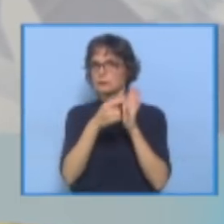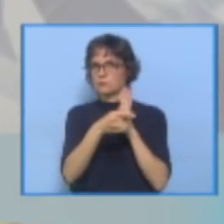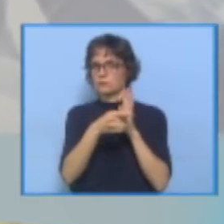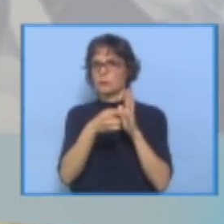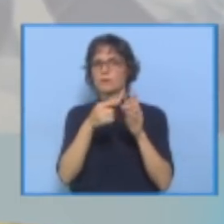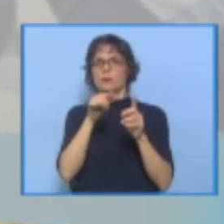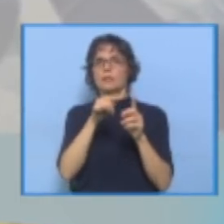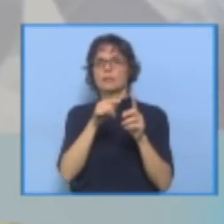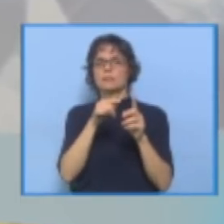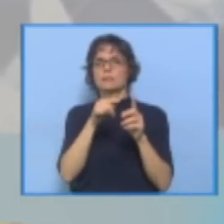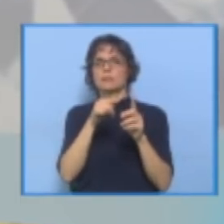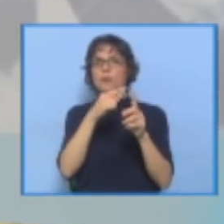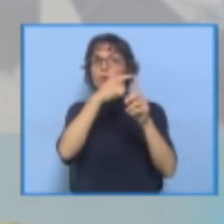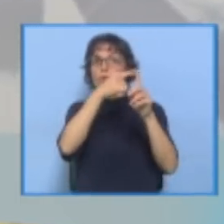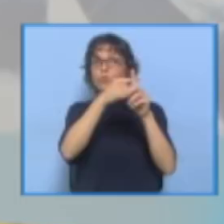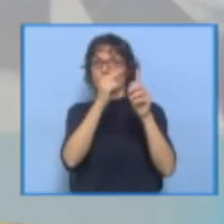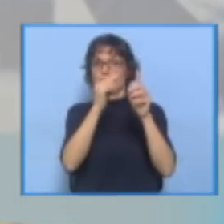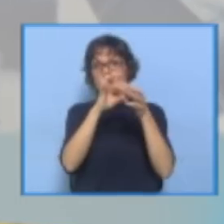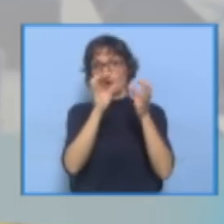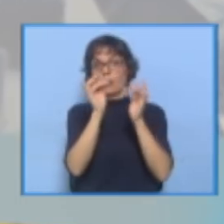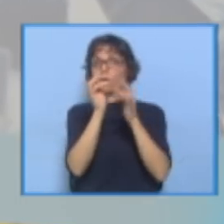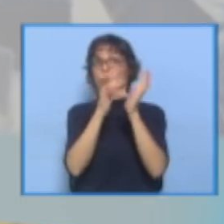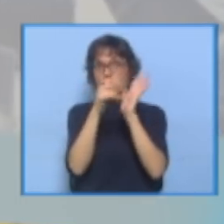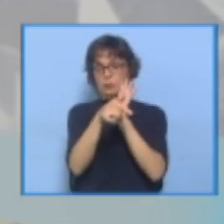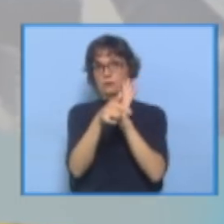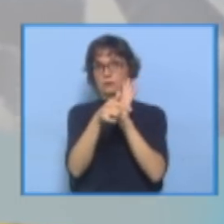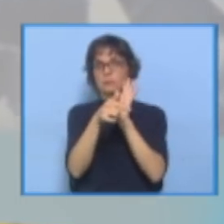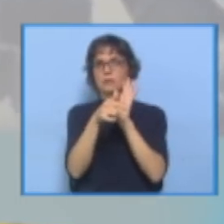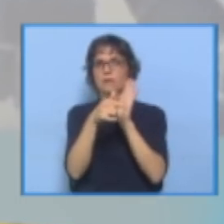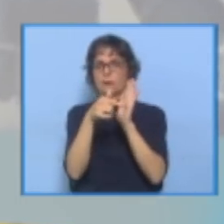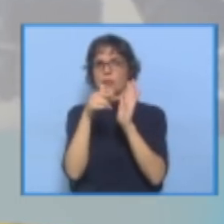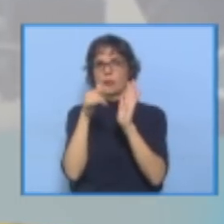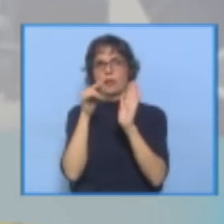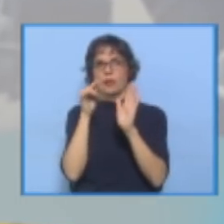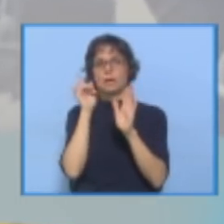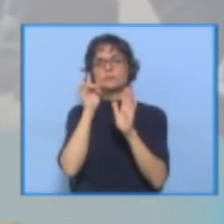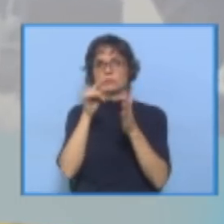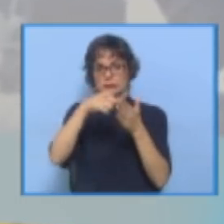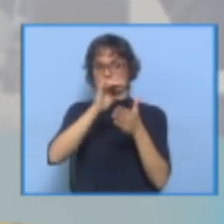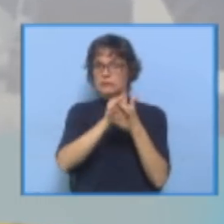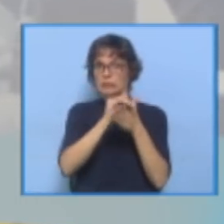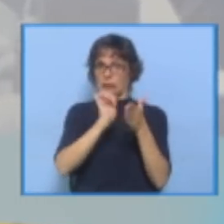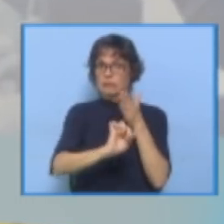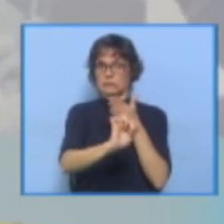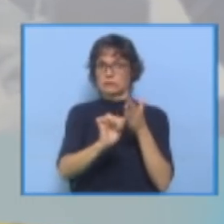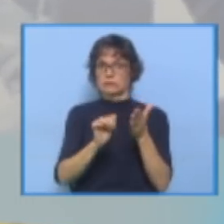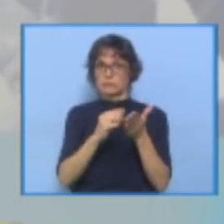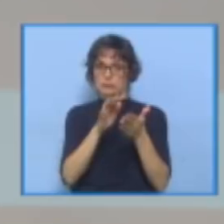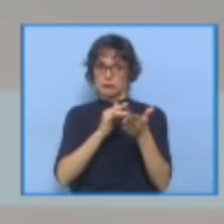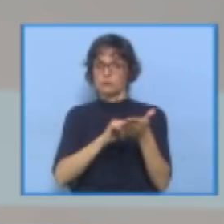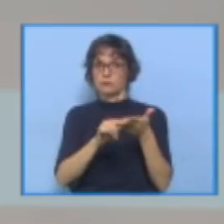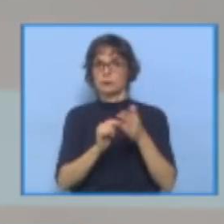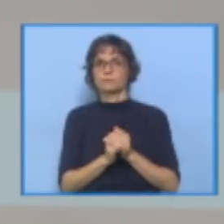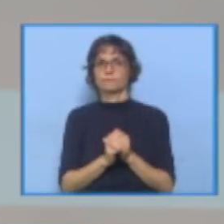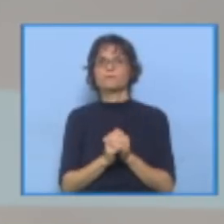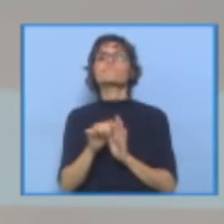de Cristo é também o ponto central de muitas destas cartas de Emmanuel Mounier. Sem dúvida. Para ele